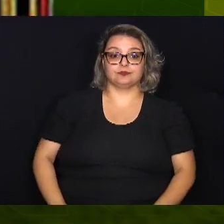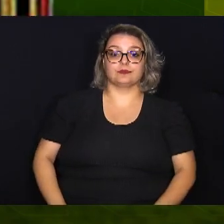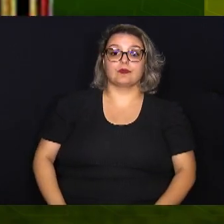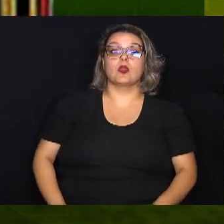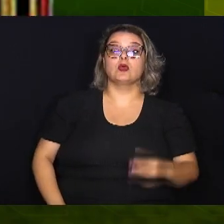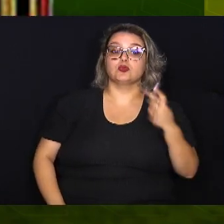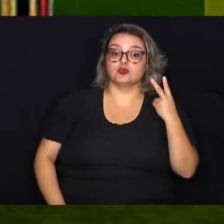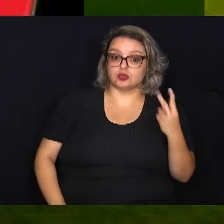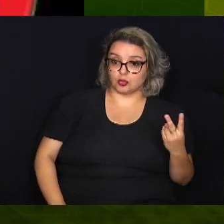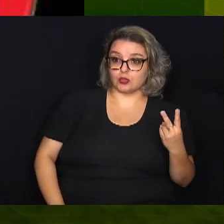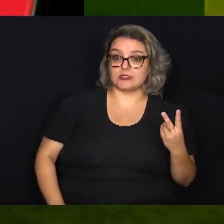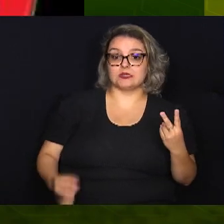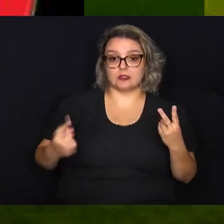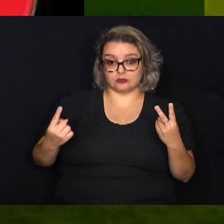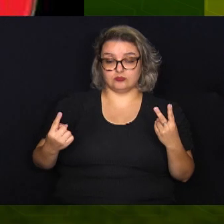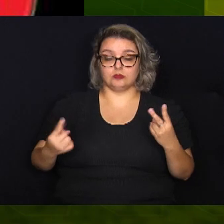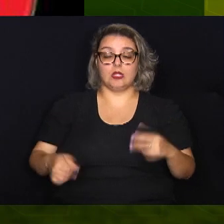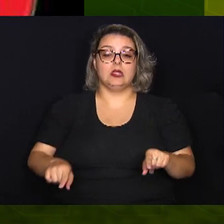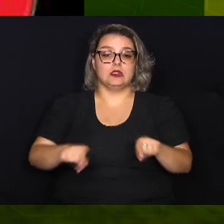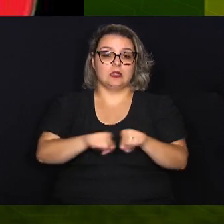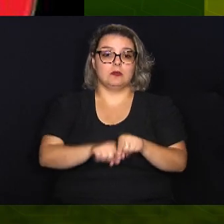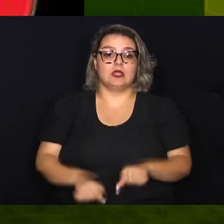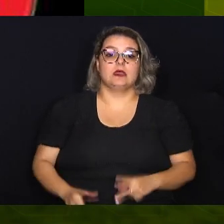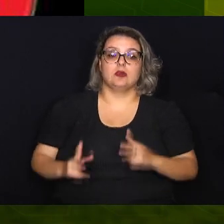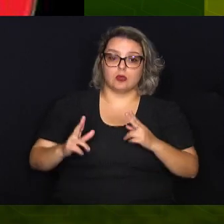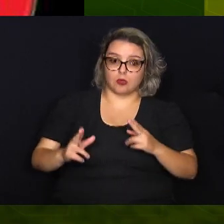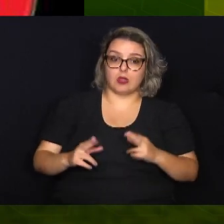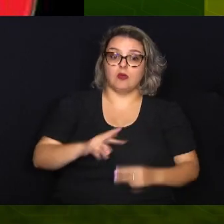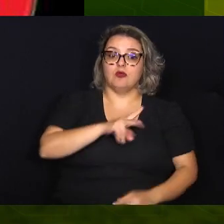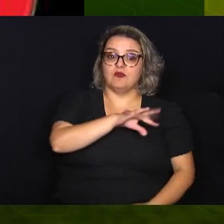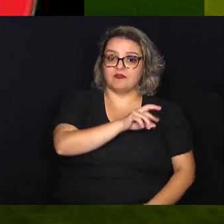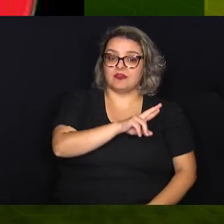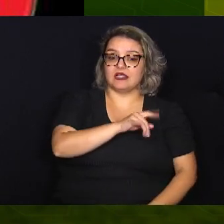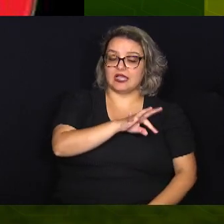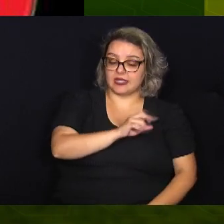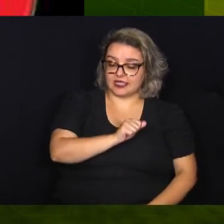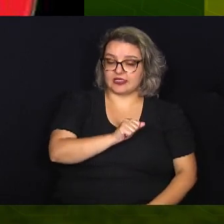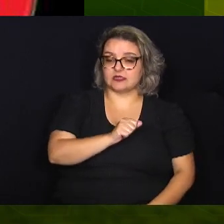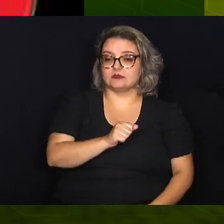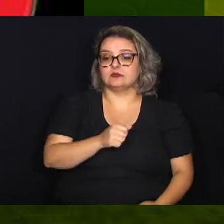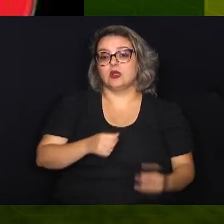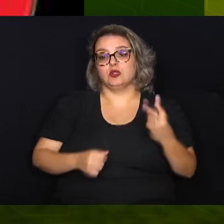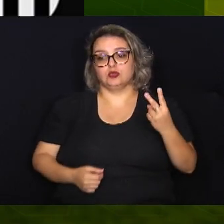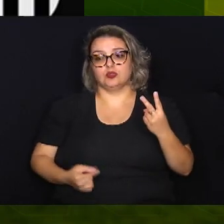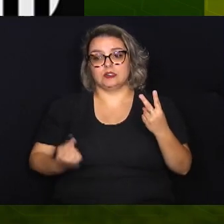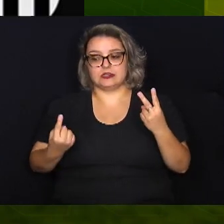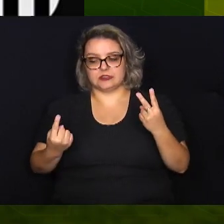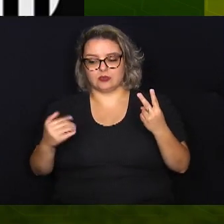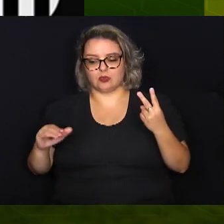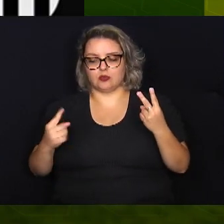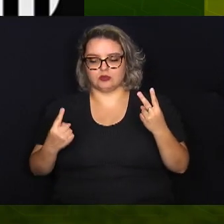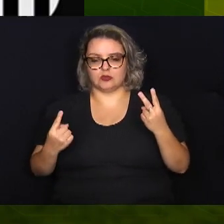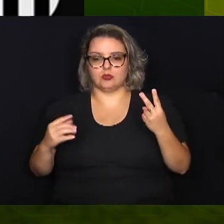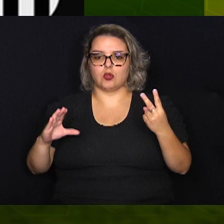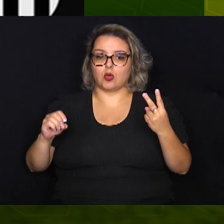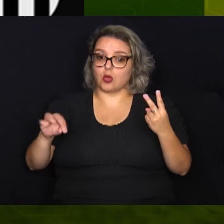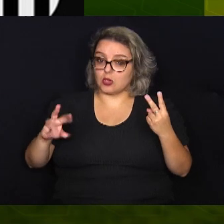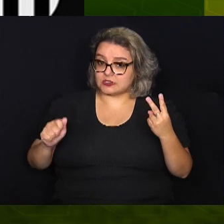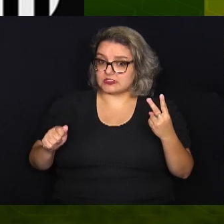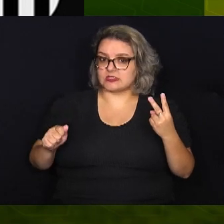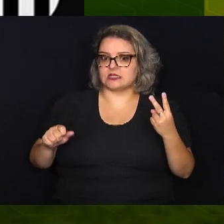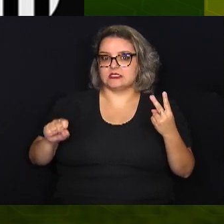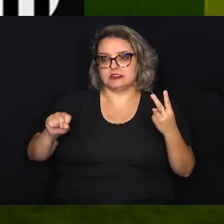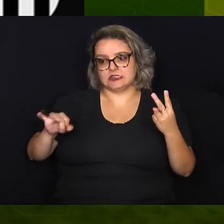Bernardo por 2-1. Também por 2-1, o Vila Rica derrotou o time do Vila Costa e Silva. Unidos do Novo